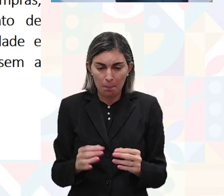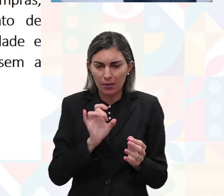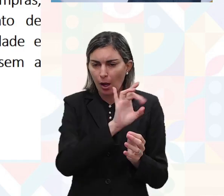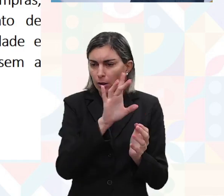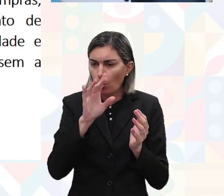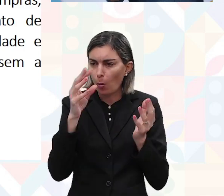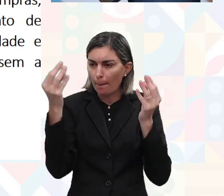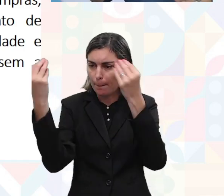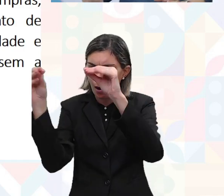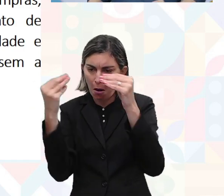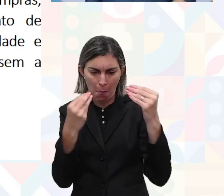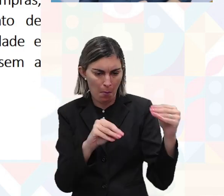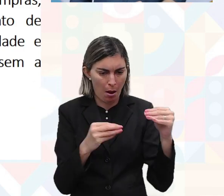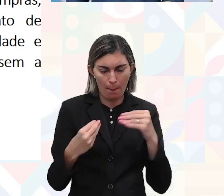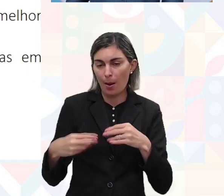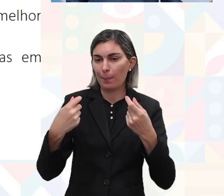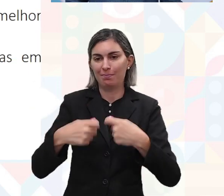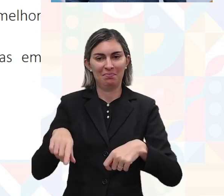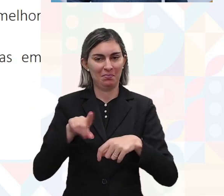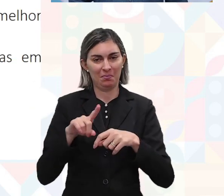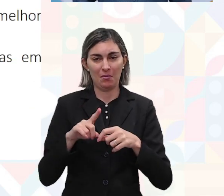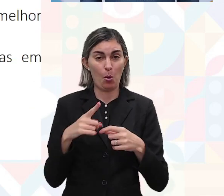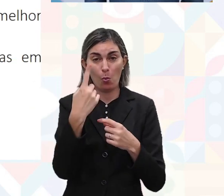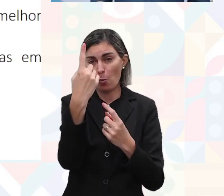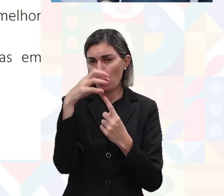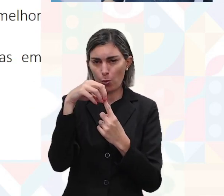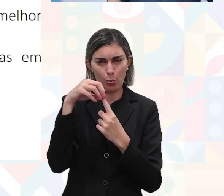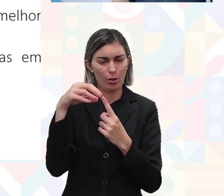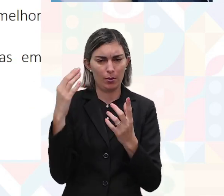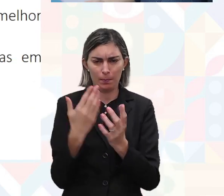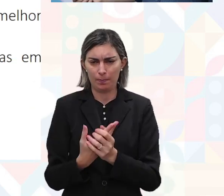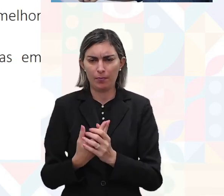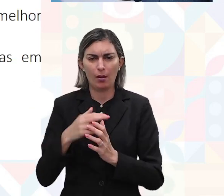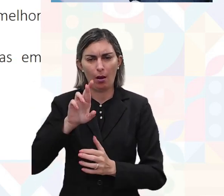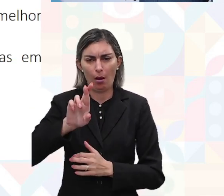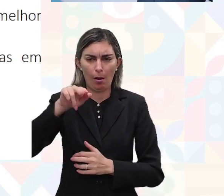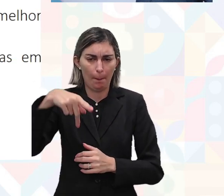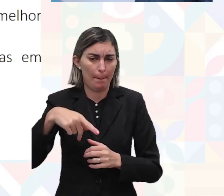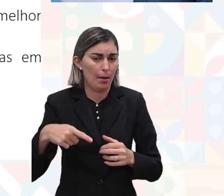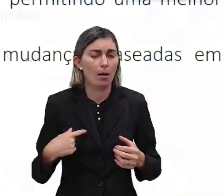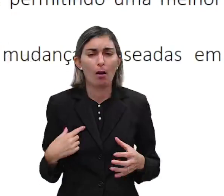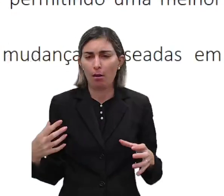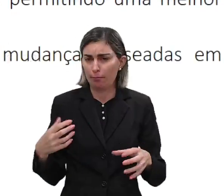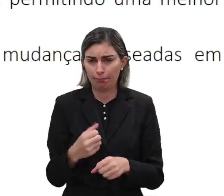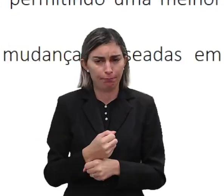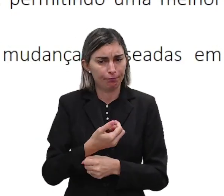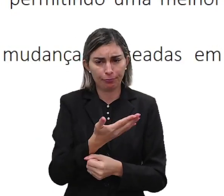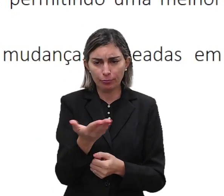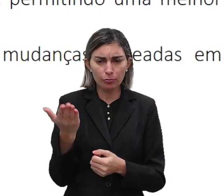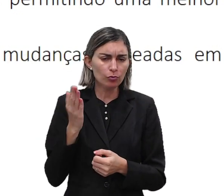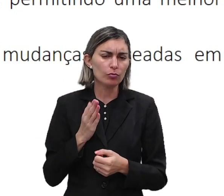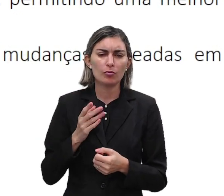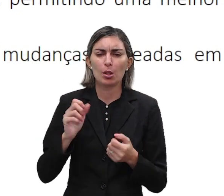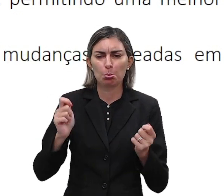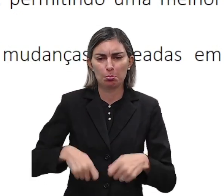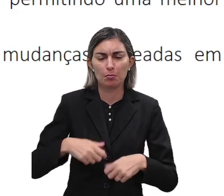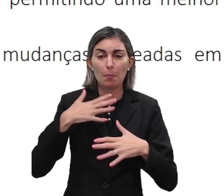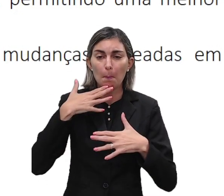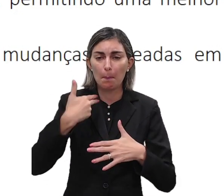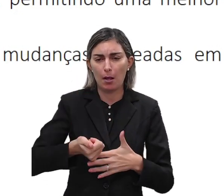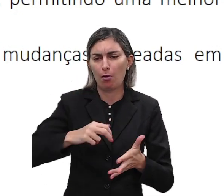uma das áreas funcionais da organização. O ERP é amplamente considerado como uma ferramenta com o potencial de